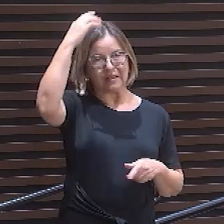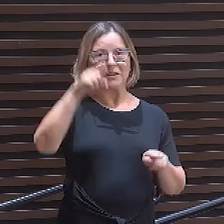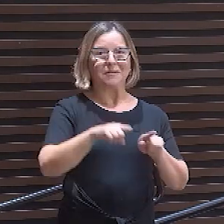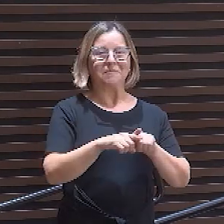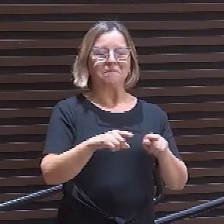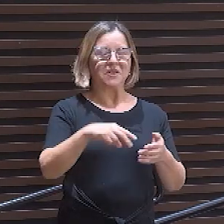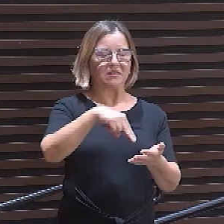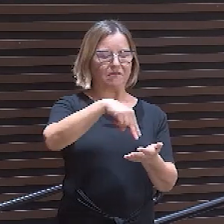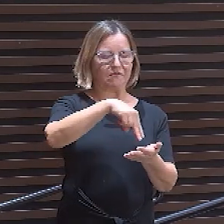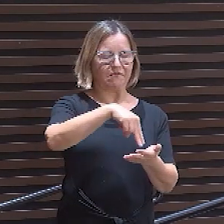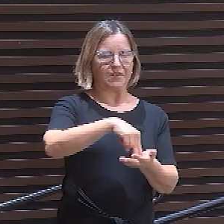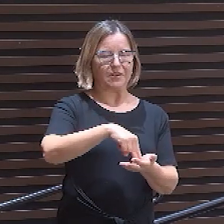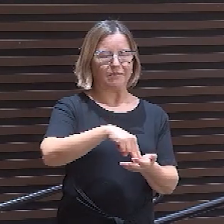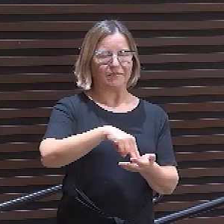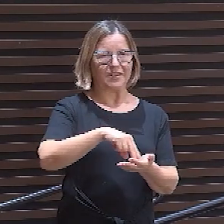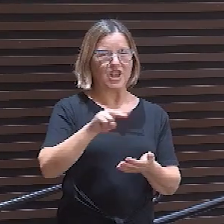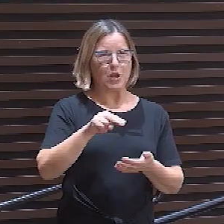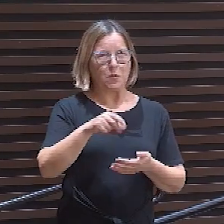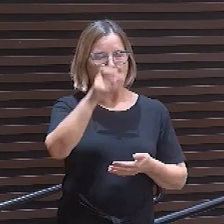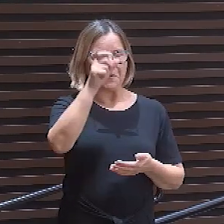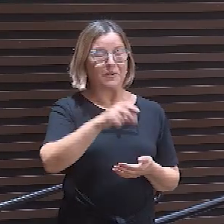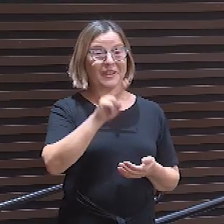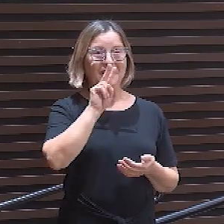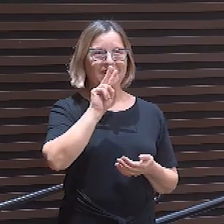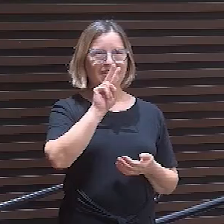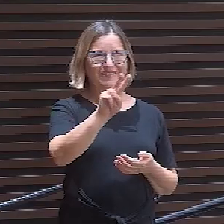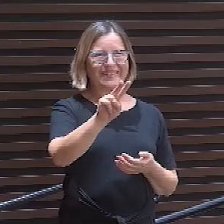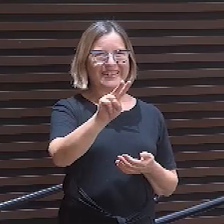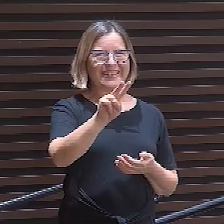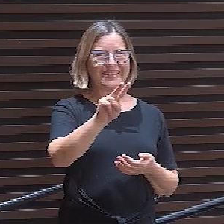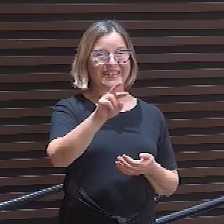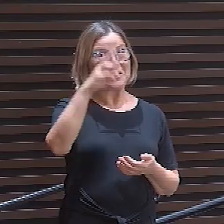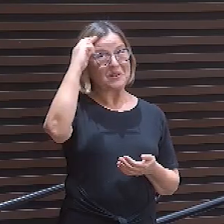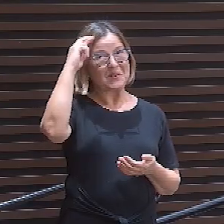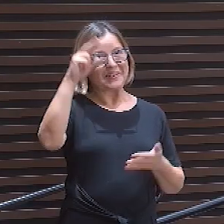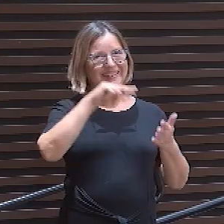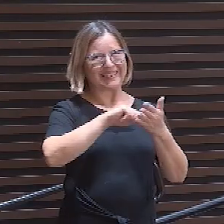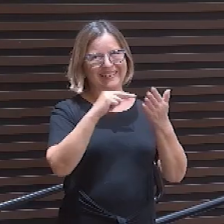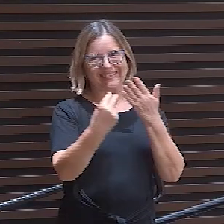firme como quem vê aquele que é invisível.